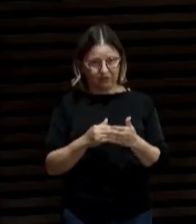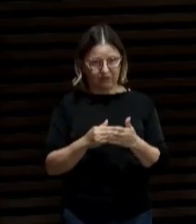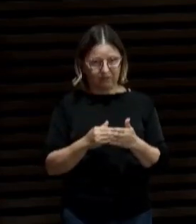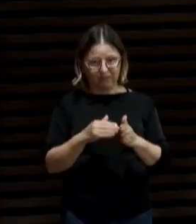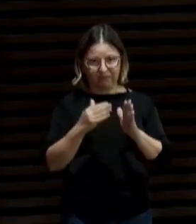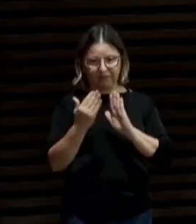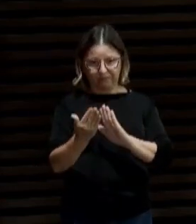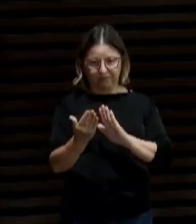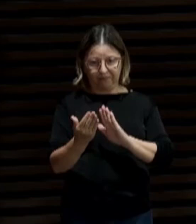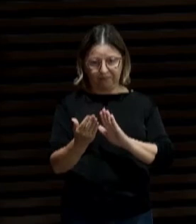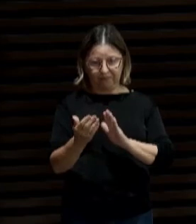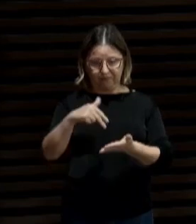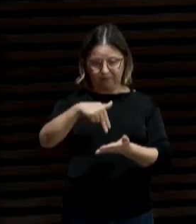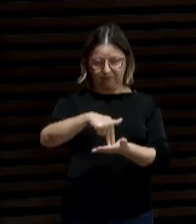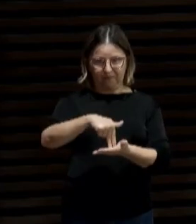pé, diante do trono.